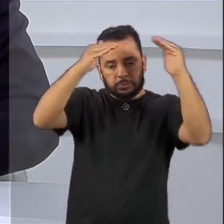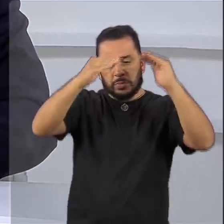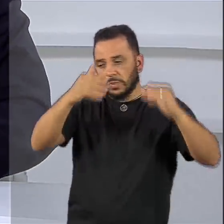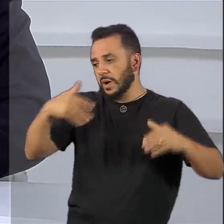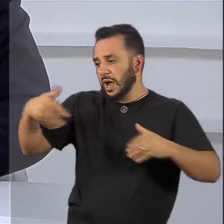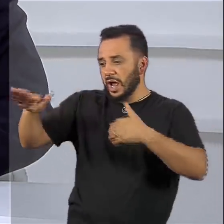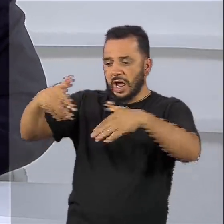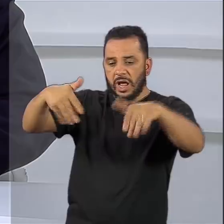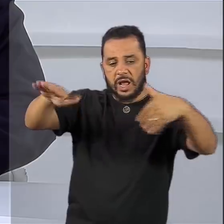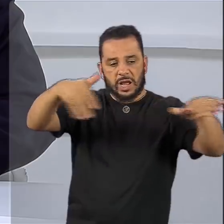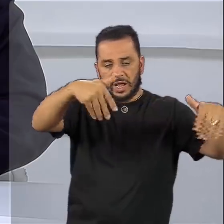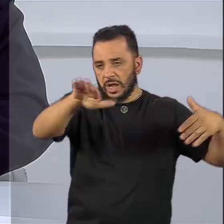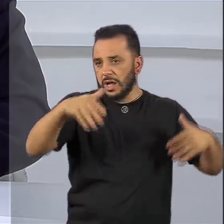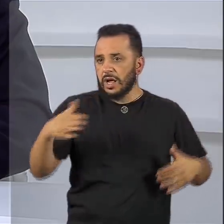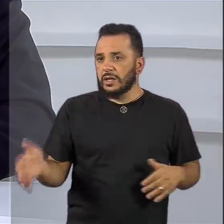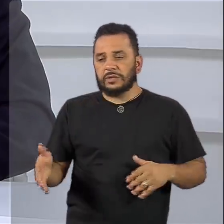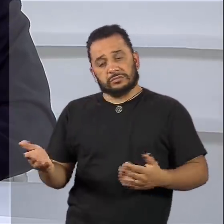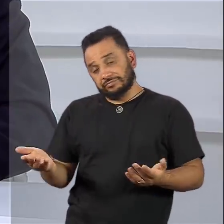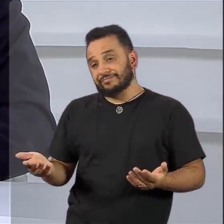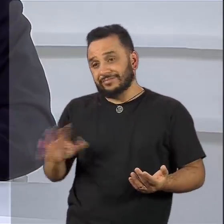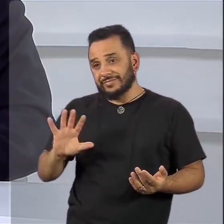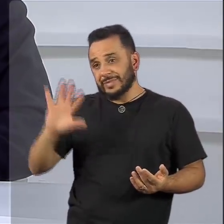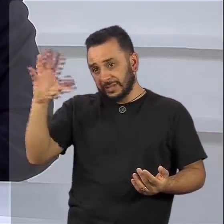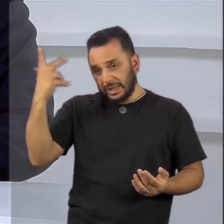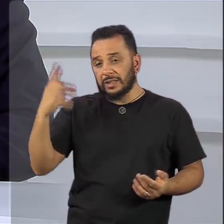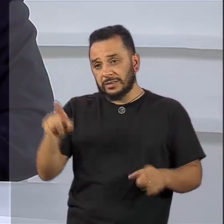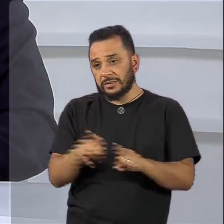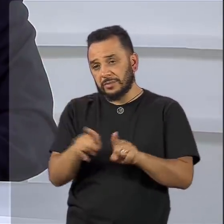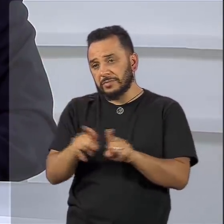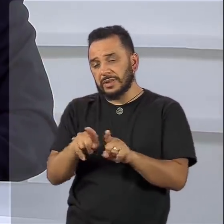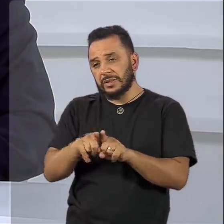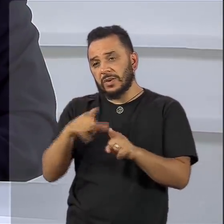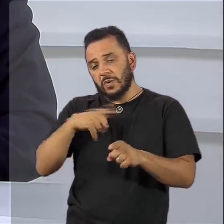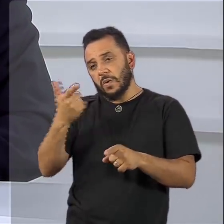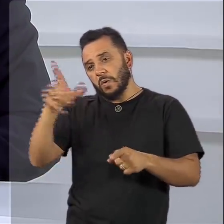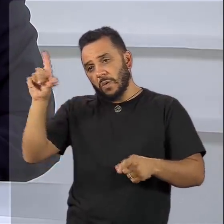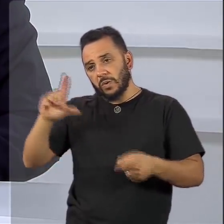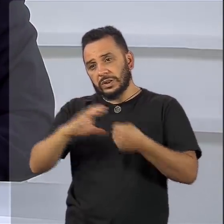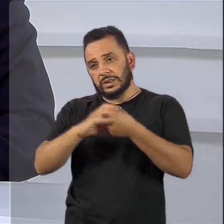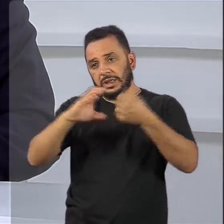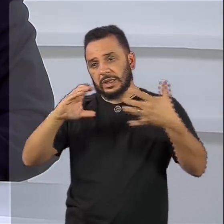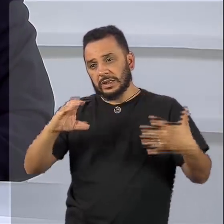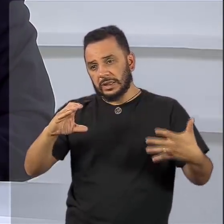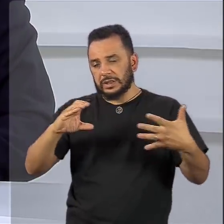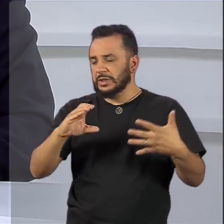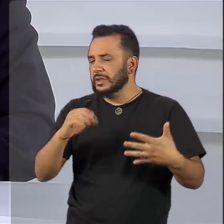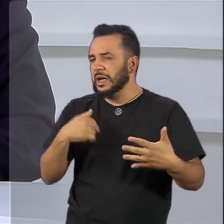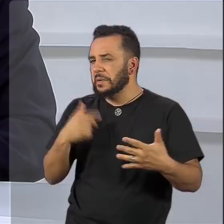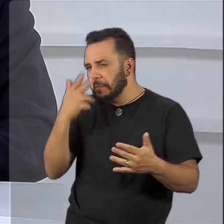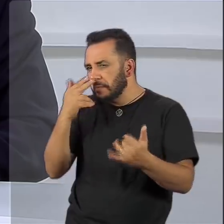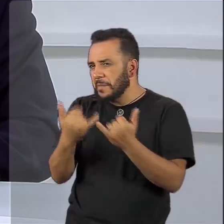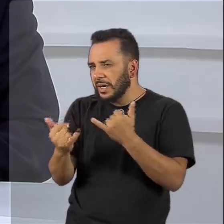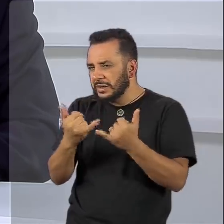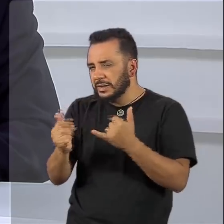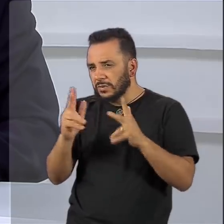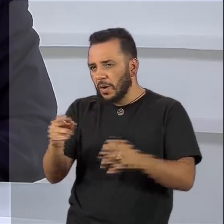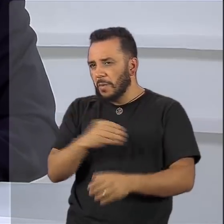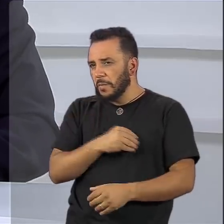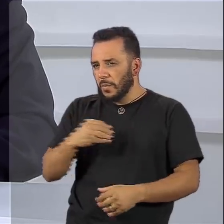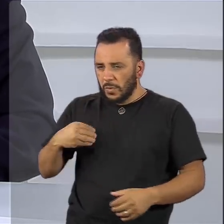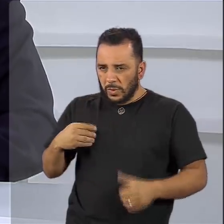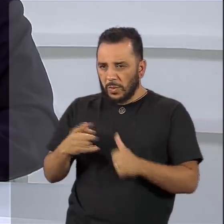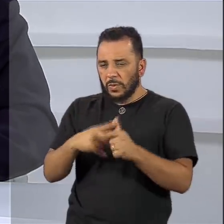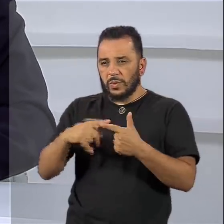vai. Né? Que é o que você vê também com outras características, mas com traços similares na Polônia, na Hungria,